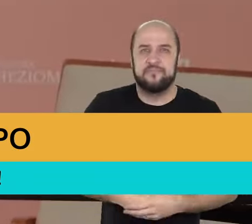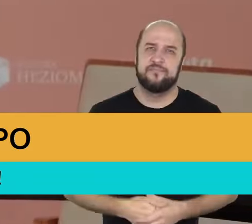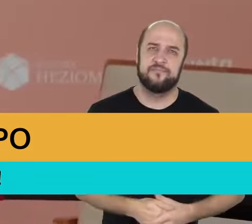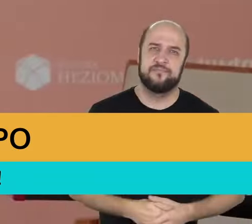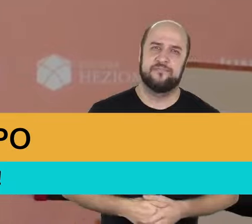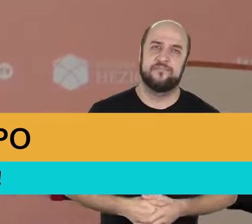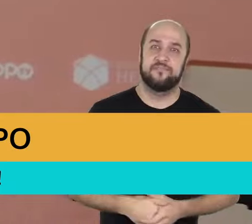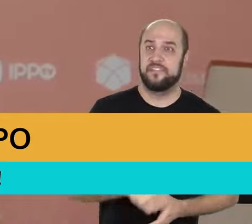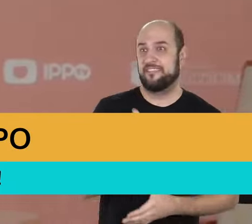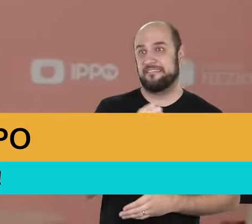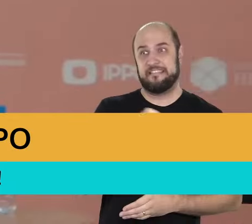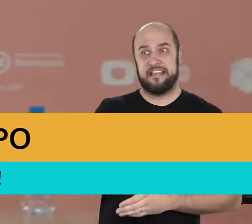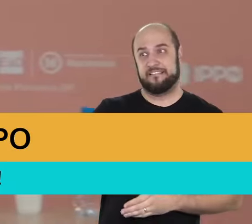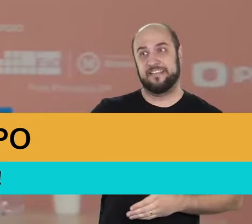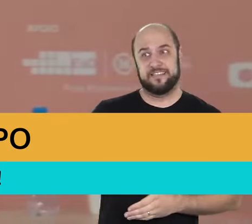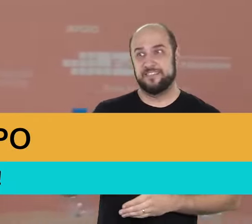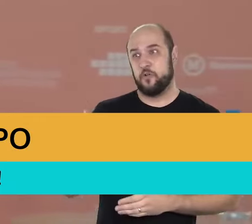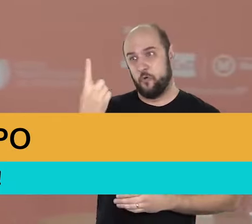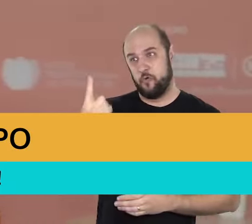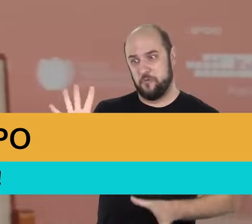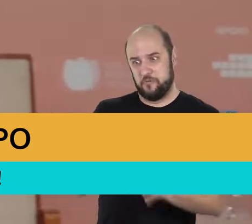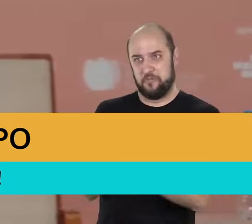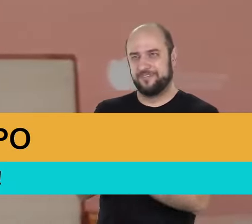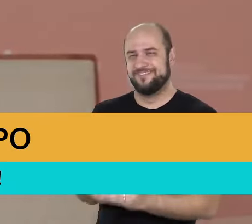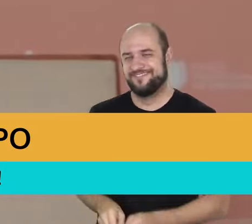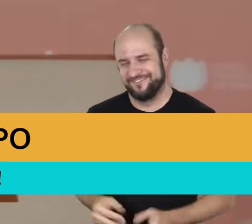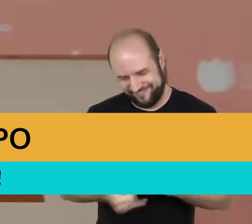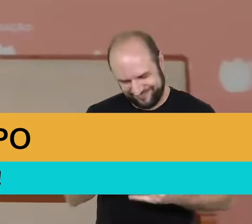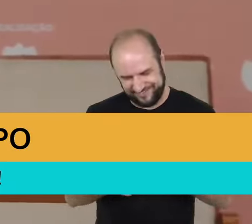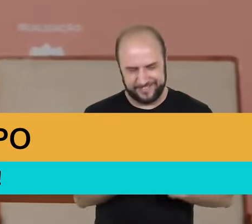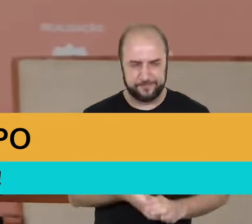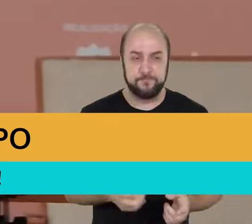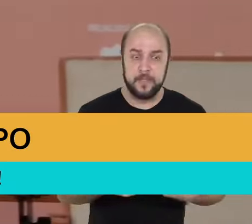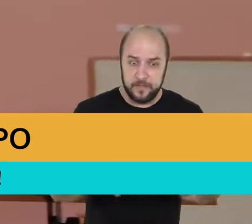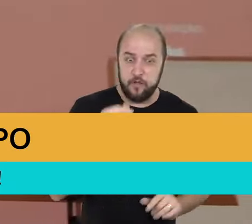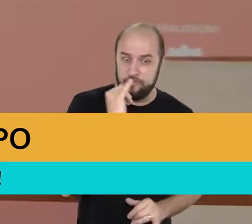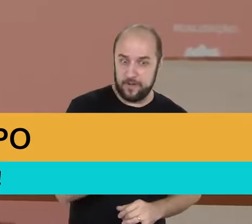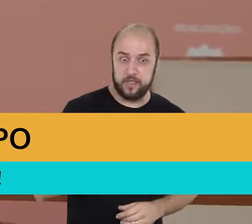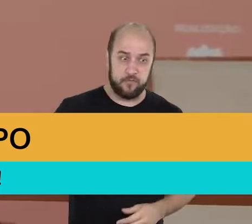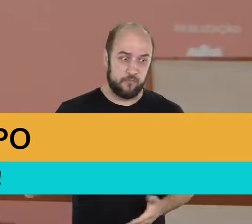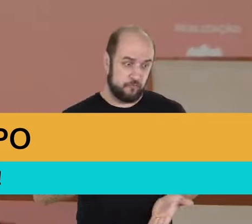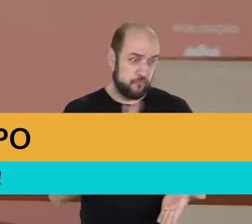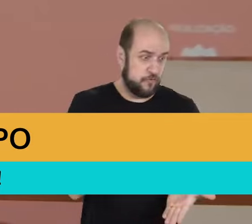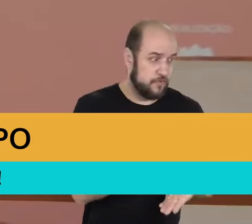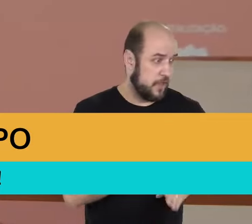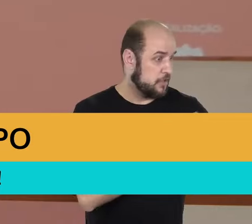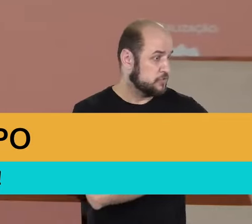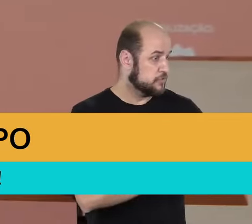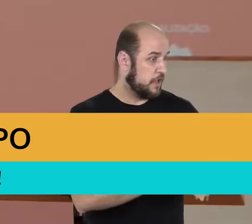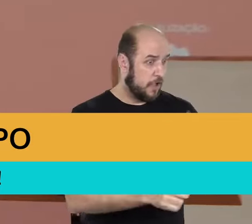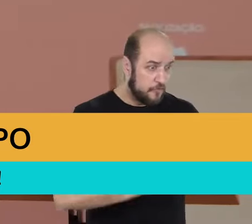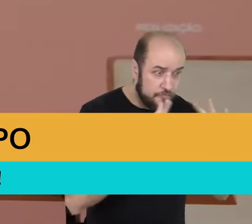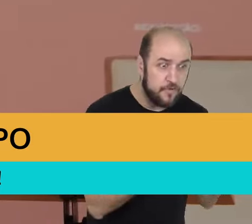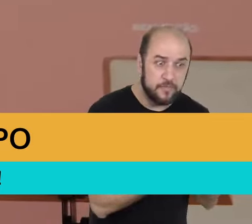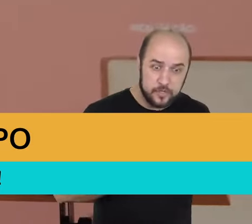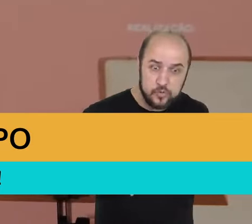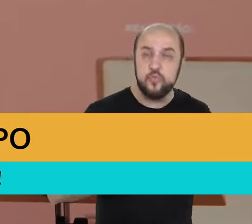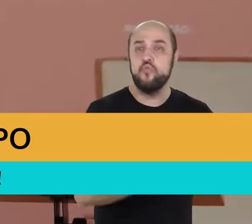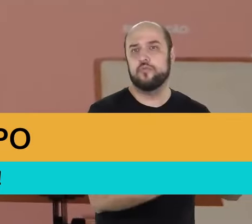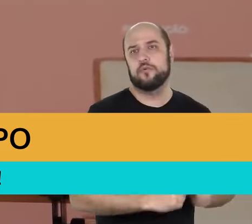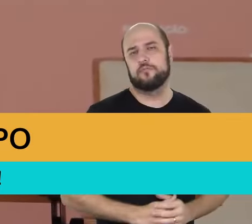10 crianças, que tá bom já. E daí falou que, que Deus ia me levantar para ajudar a vida de toda a minha família.